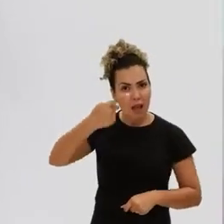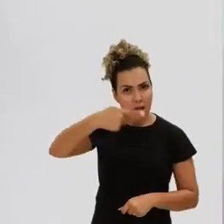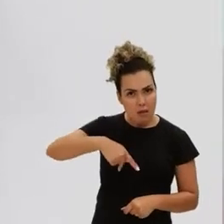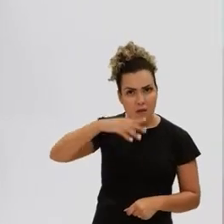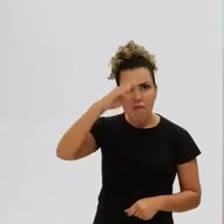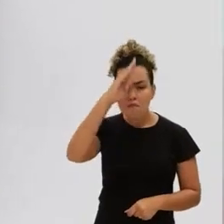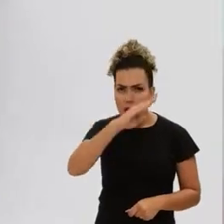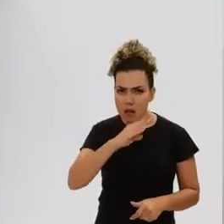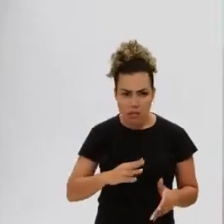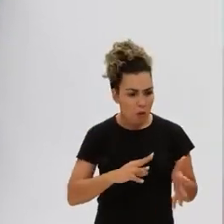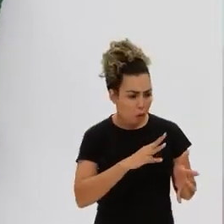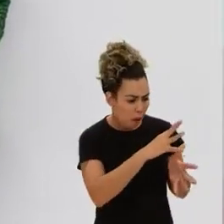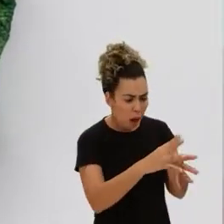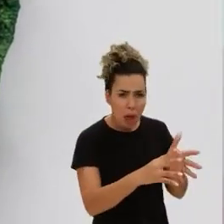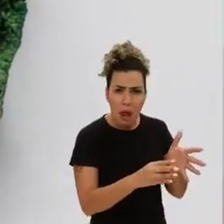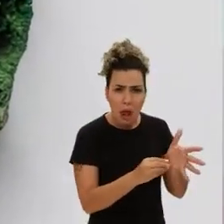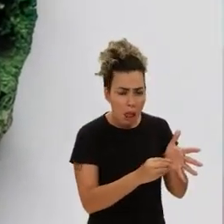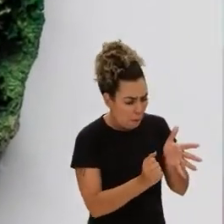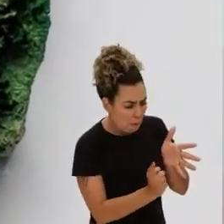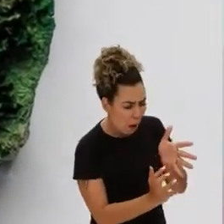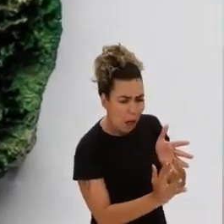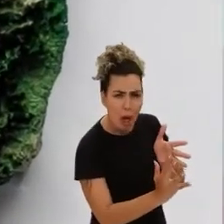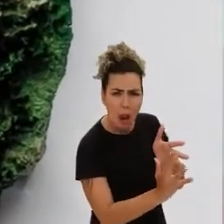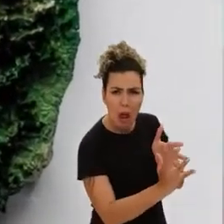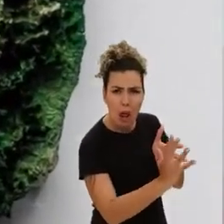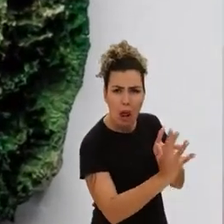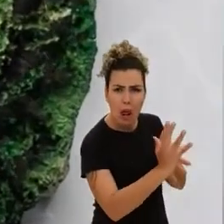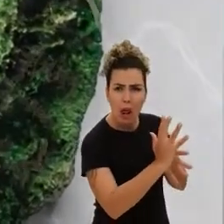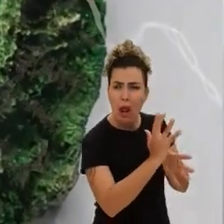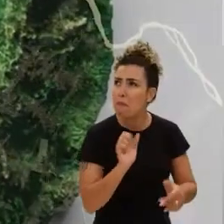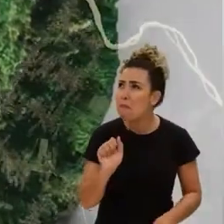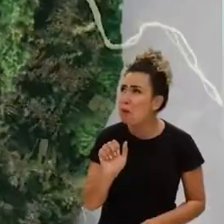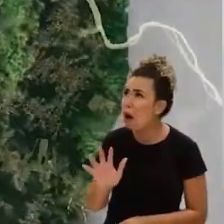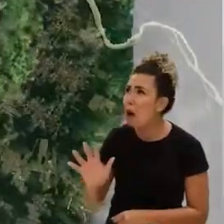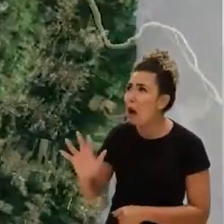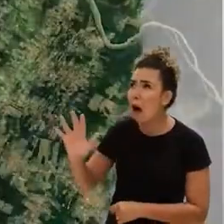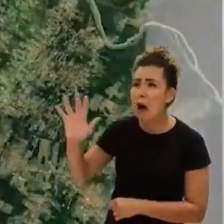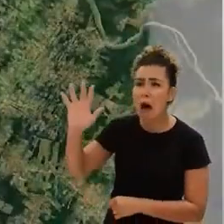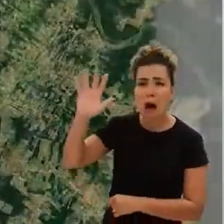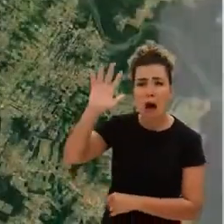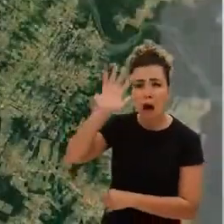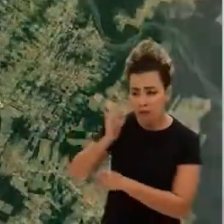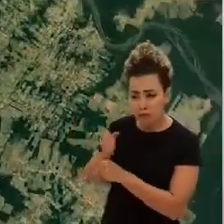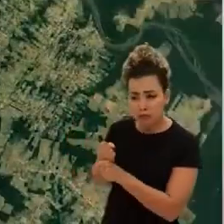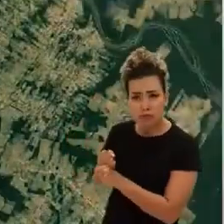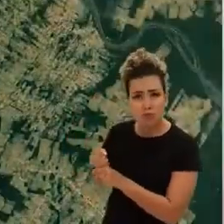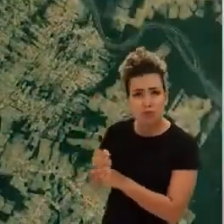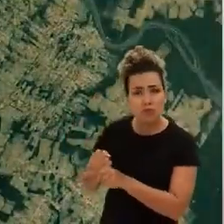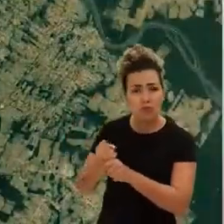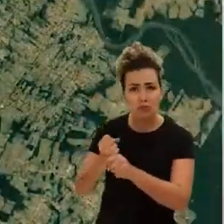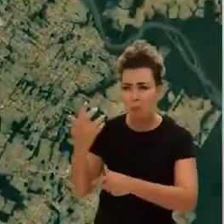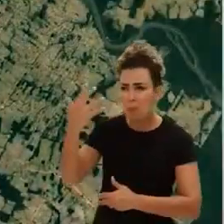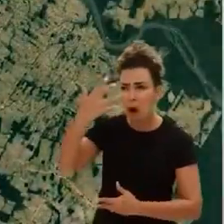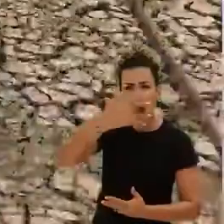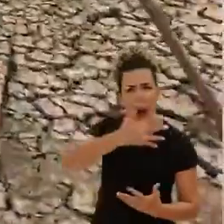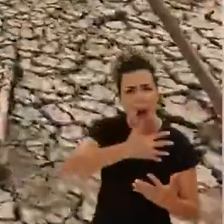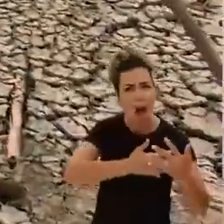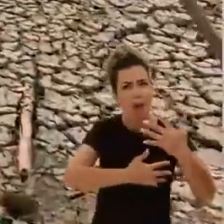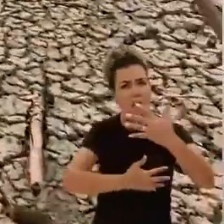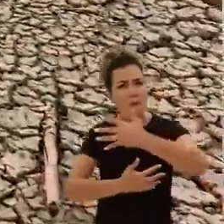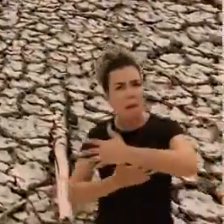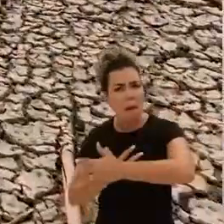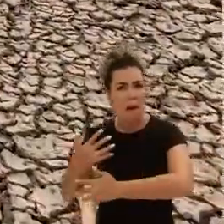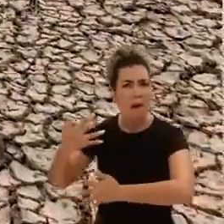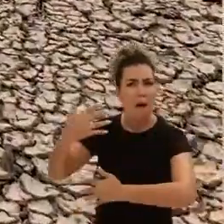vasta área que se estende por toda a borda da Amazônia, fortemente desmatada ao longo de décadas. É